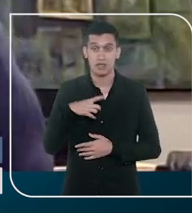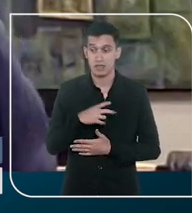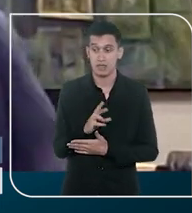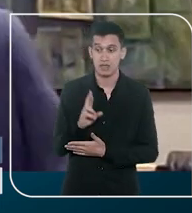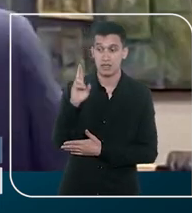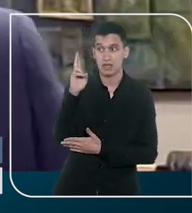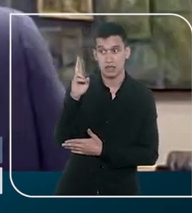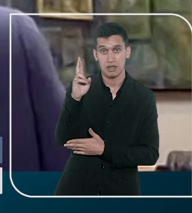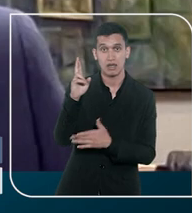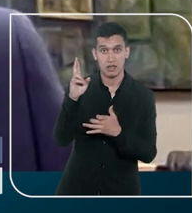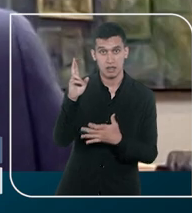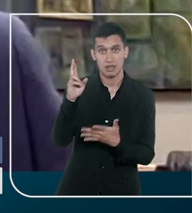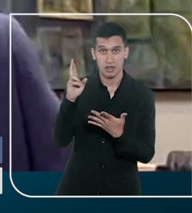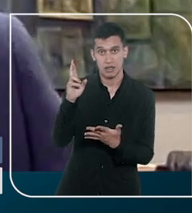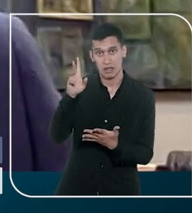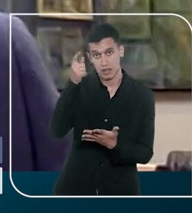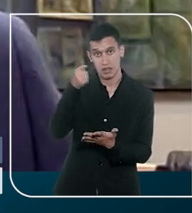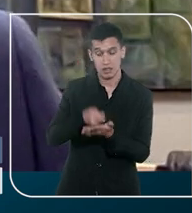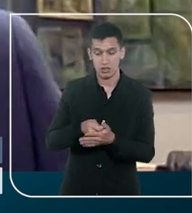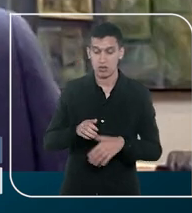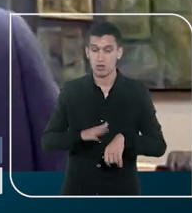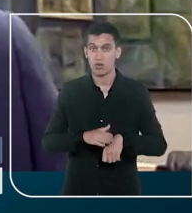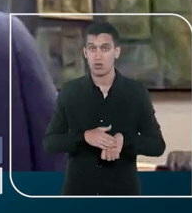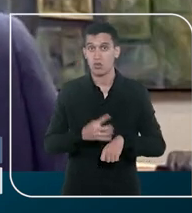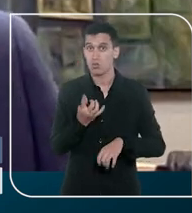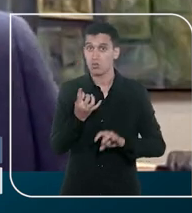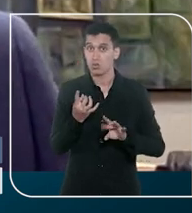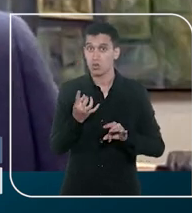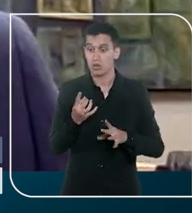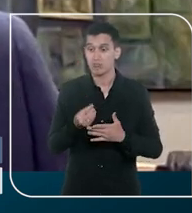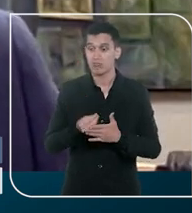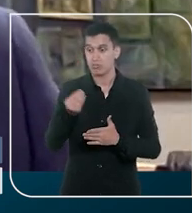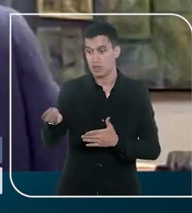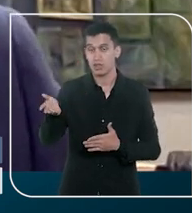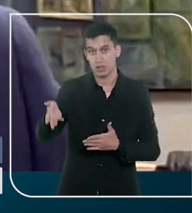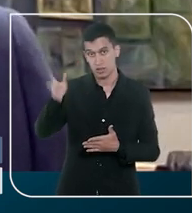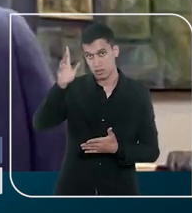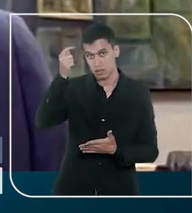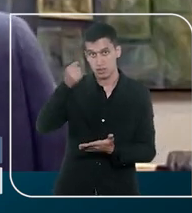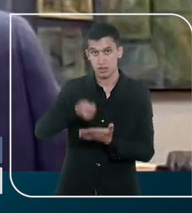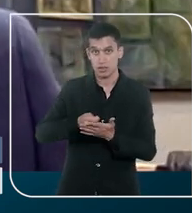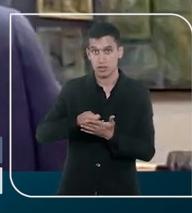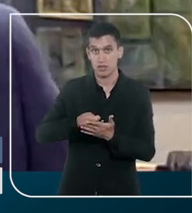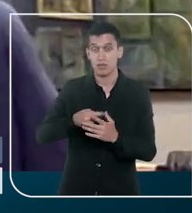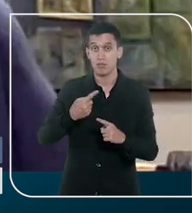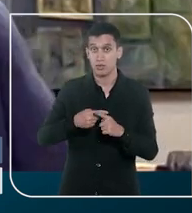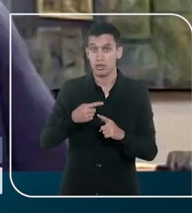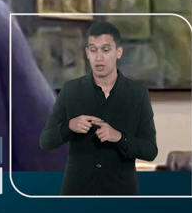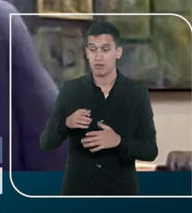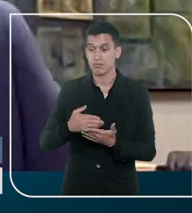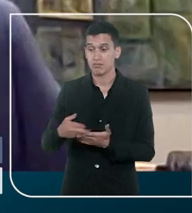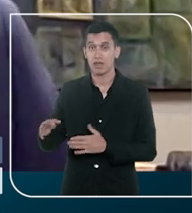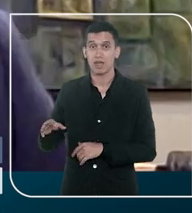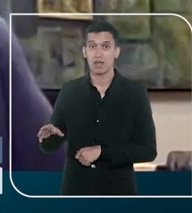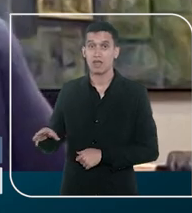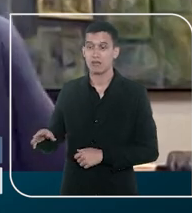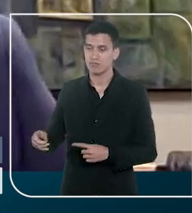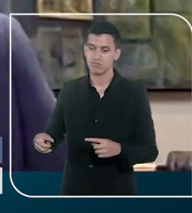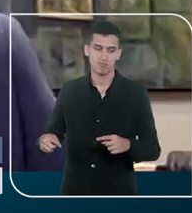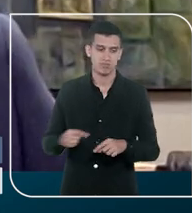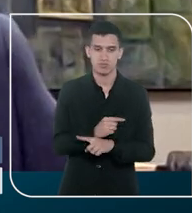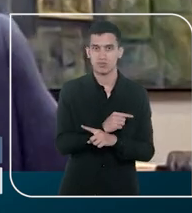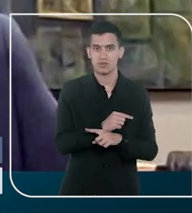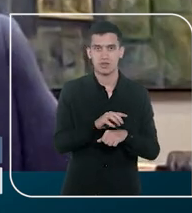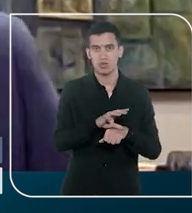para tanto, em decisão monocrática, de conceder essa ordem, que na prática desconstituiria o resultado de